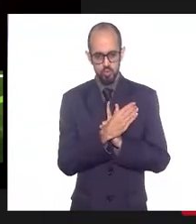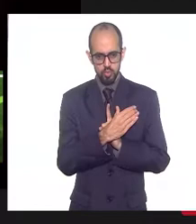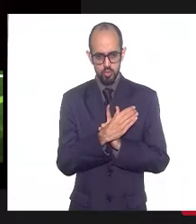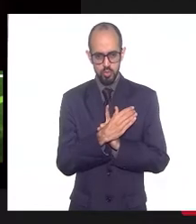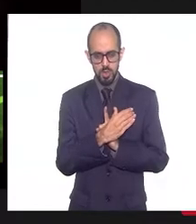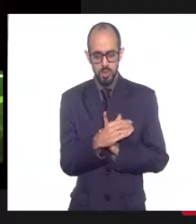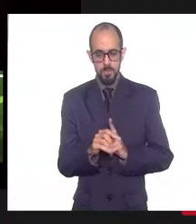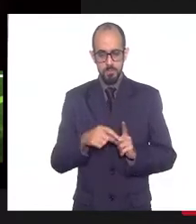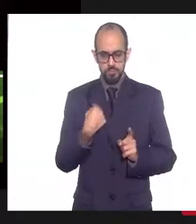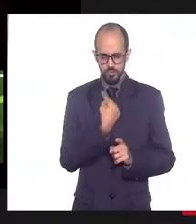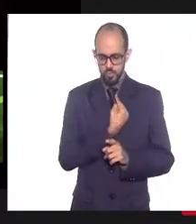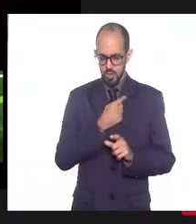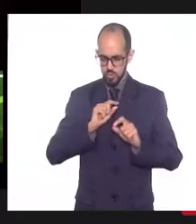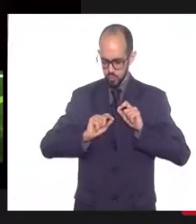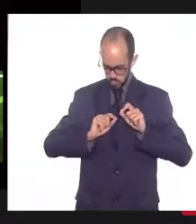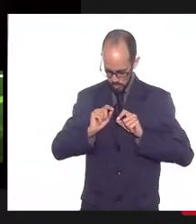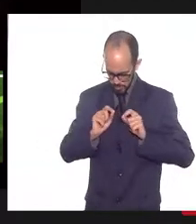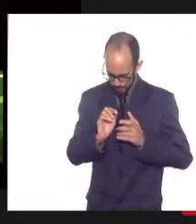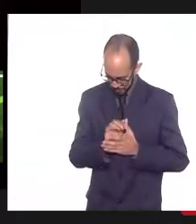gente